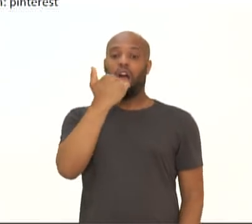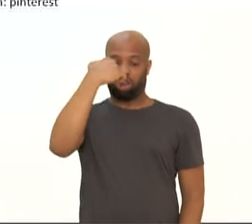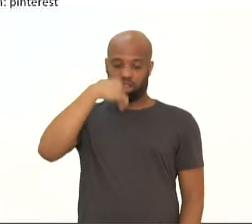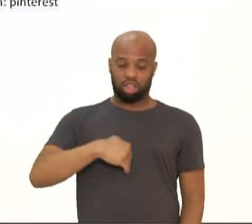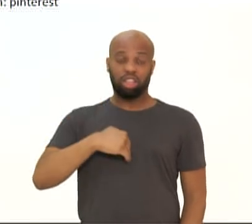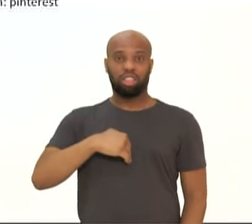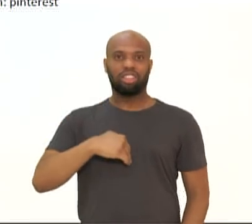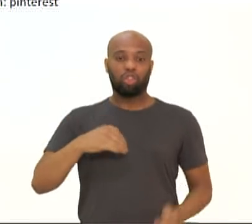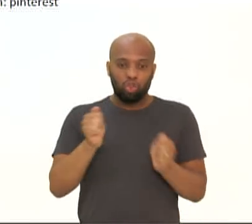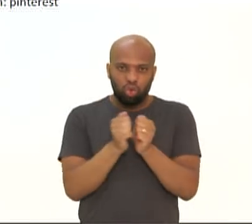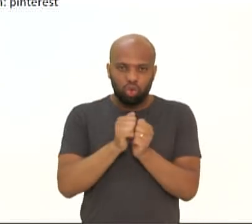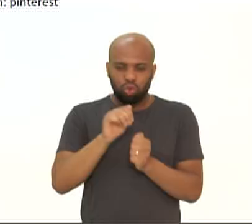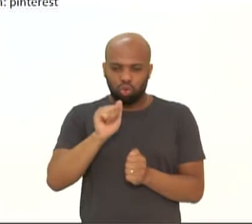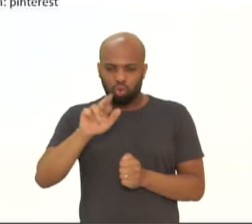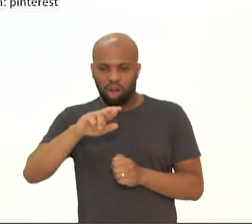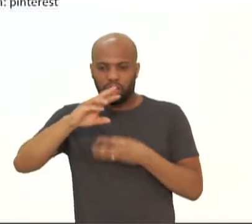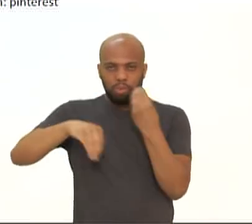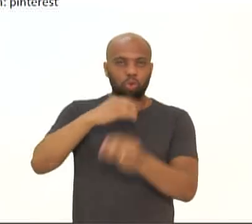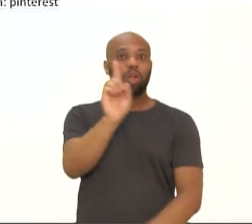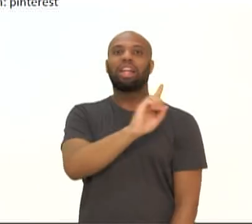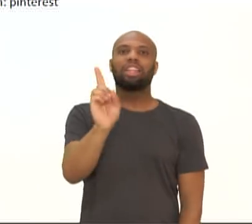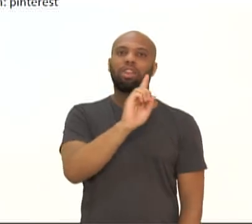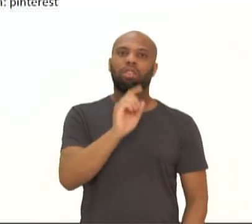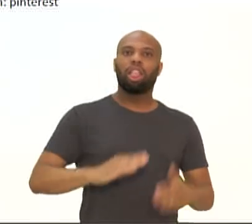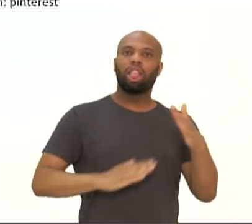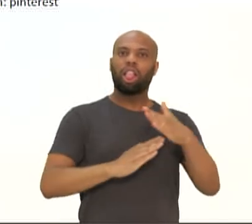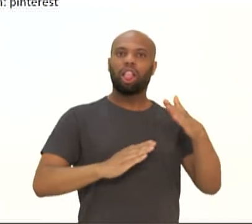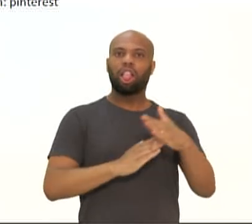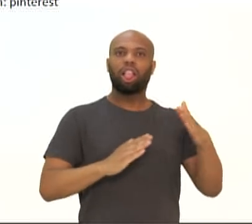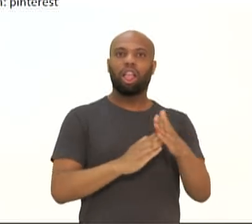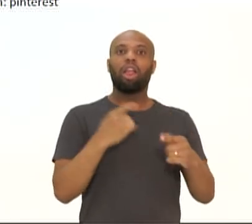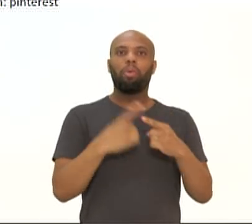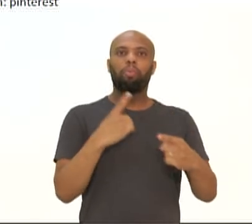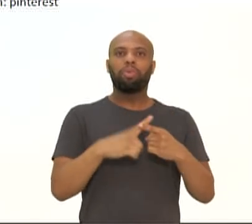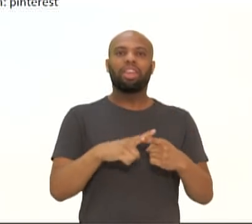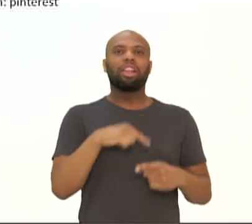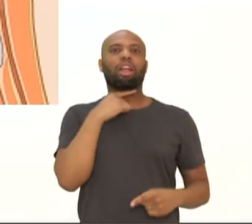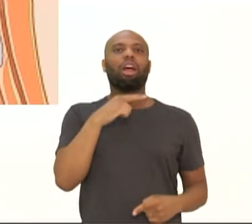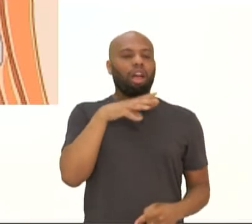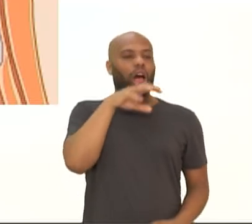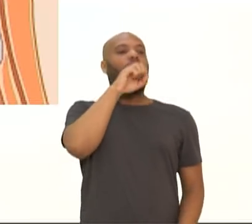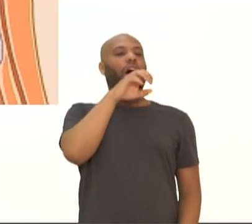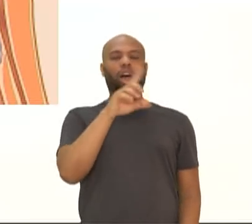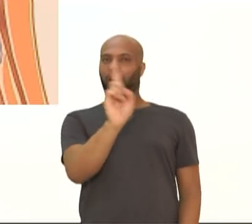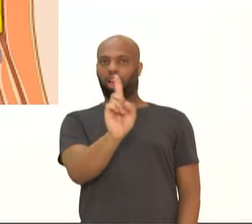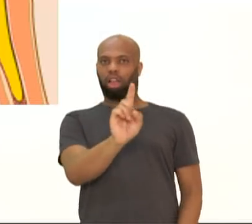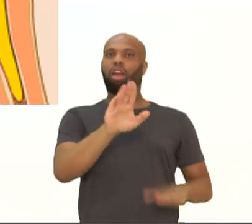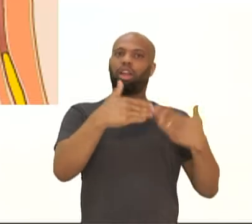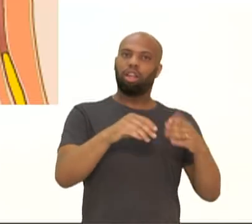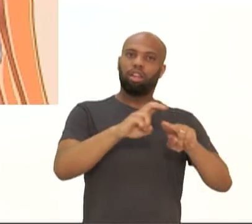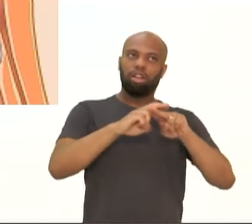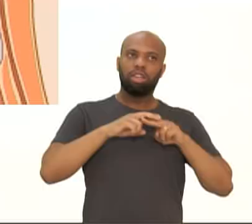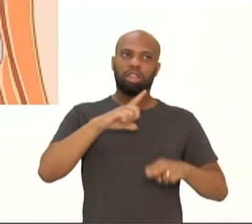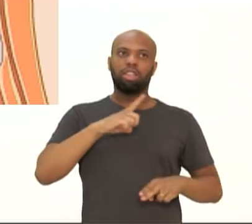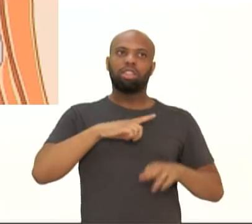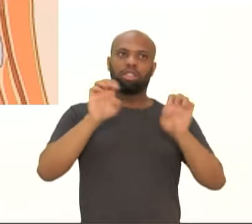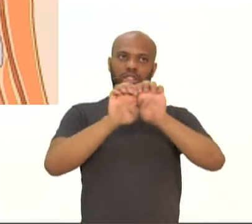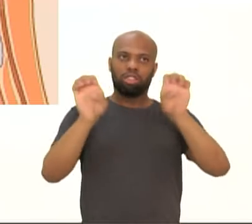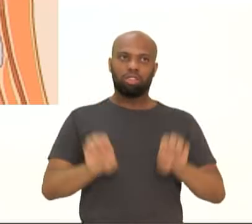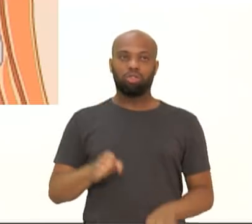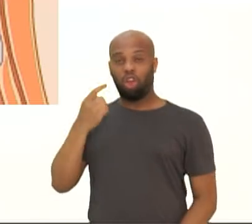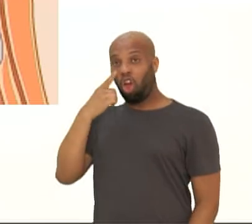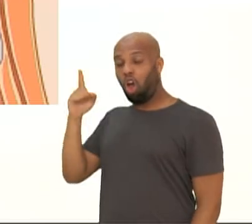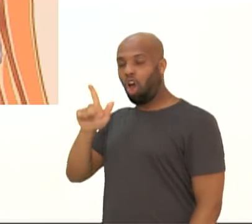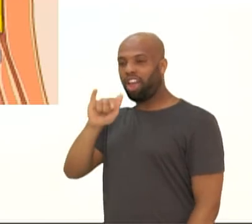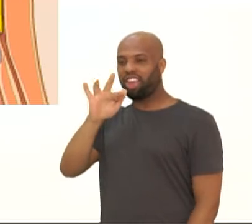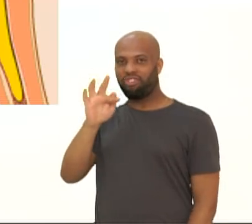canal do ar, impedir que a gente se engasgue com o alimento. Essa estrutura que eu estou falando, aqui nós temos um